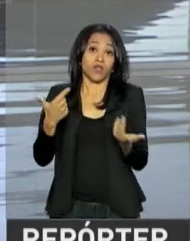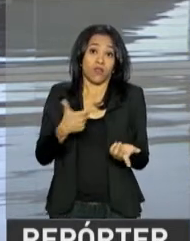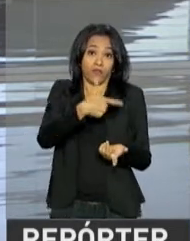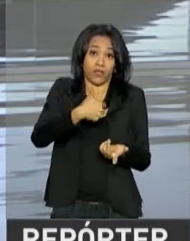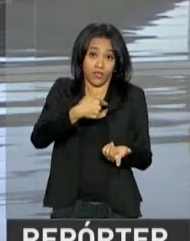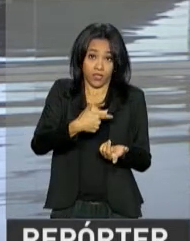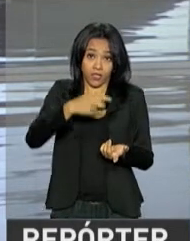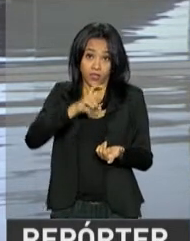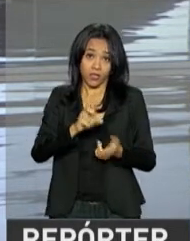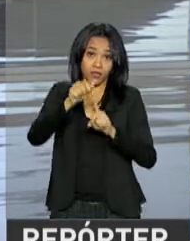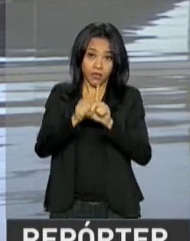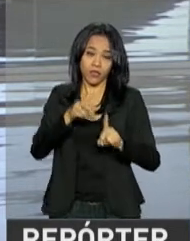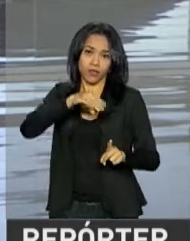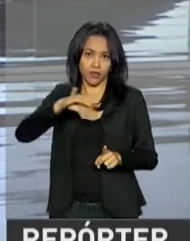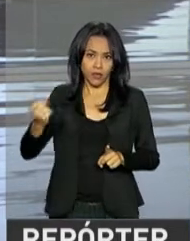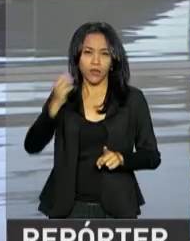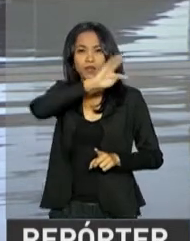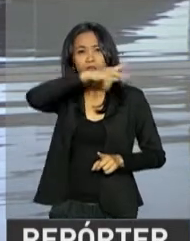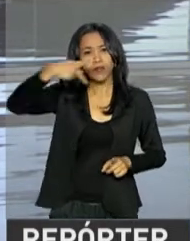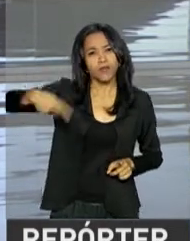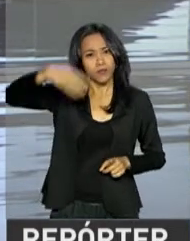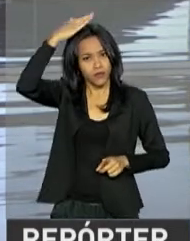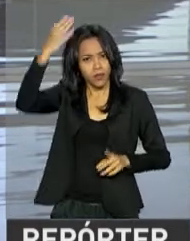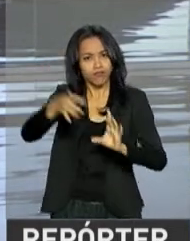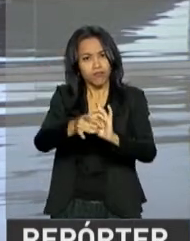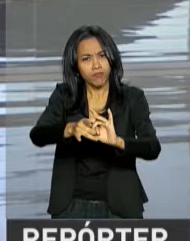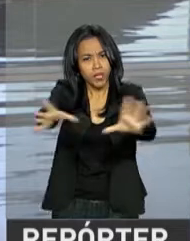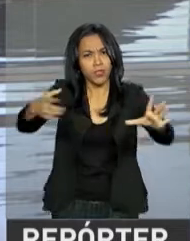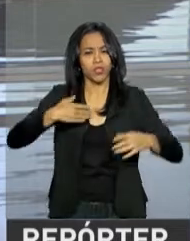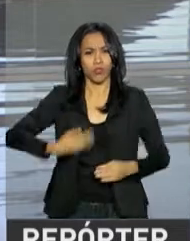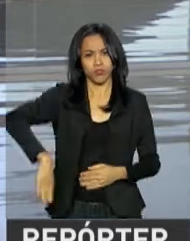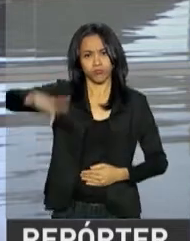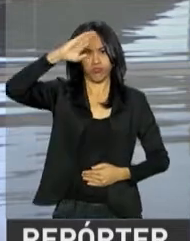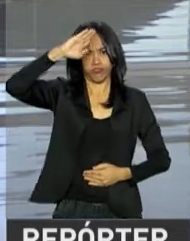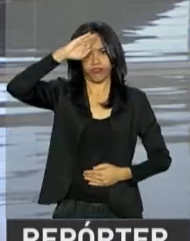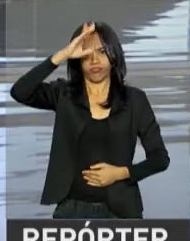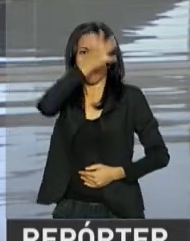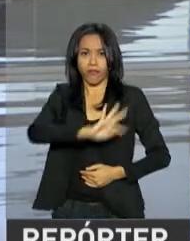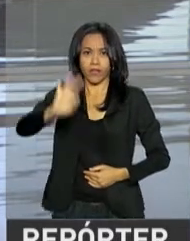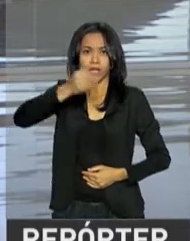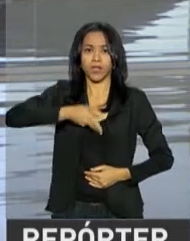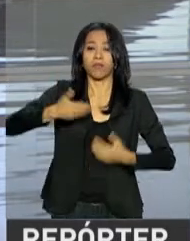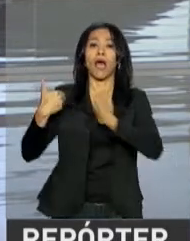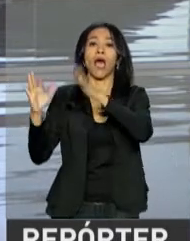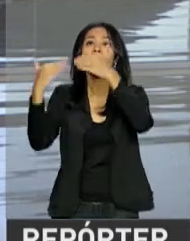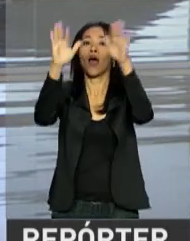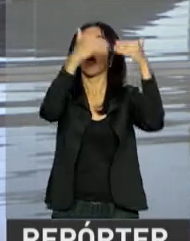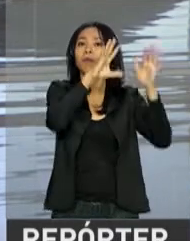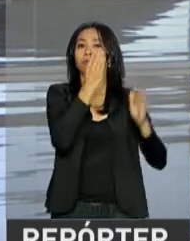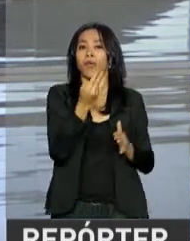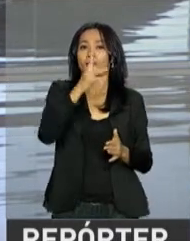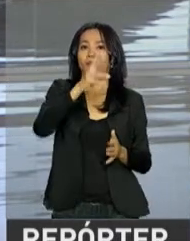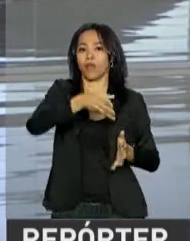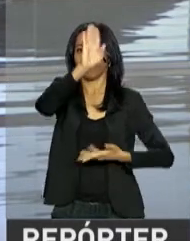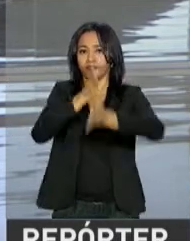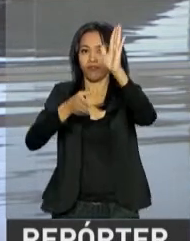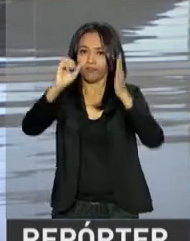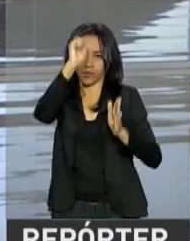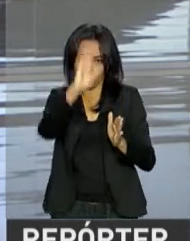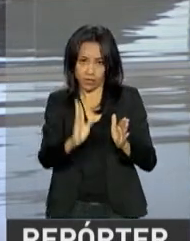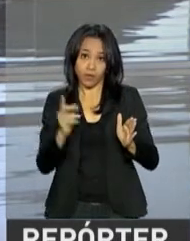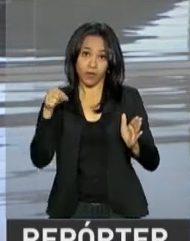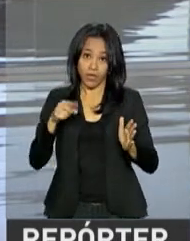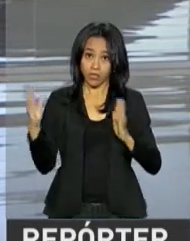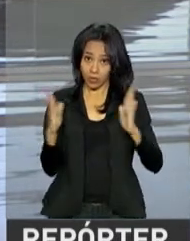michel temer autorizou o uso de forças federais para liberar rodovias em todo o país a vigência deste decreto